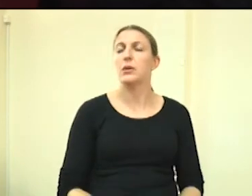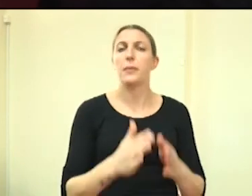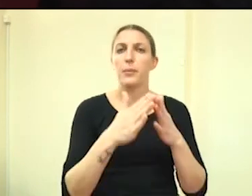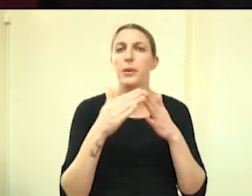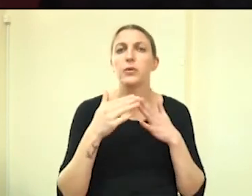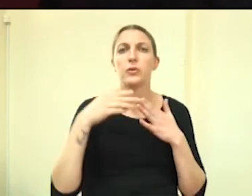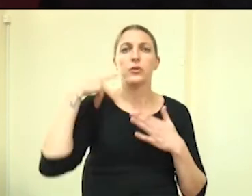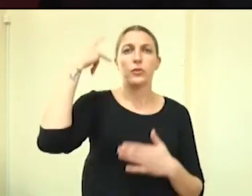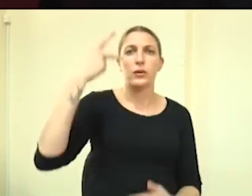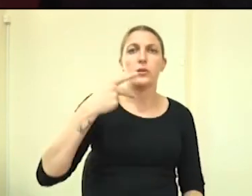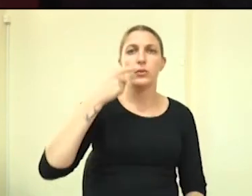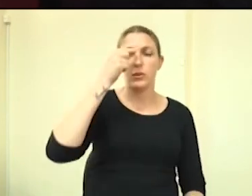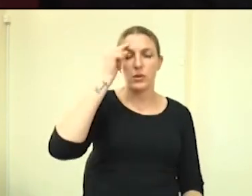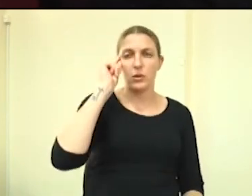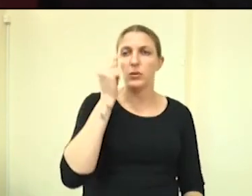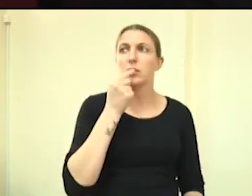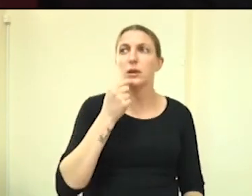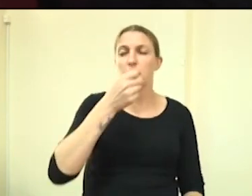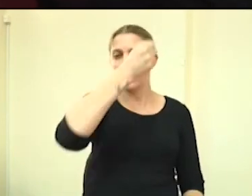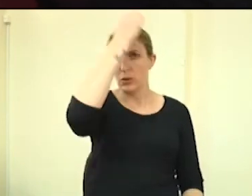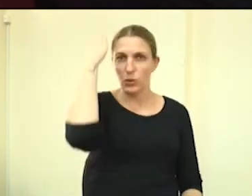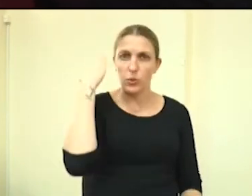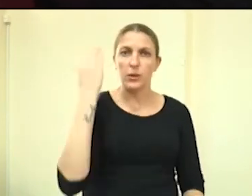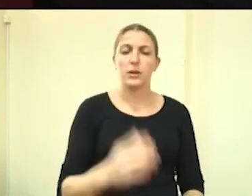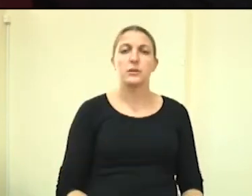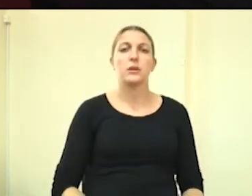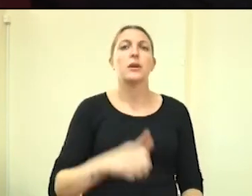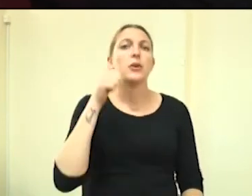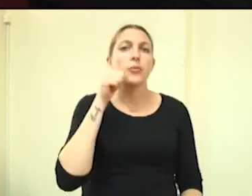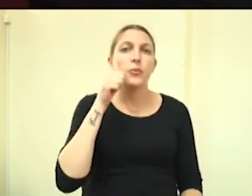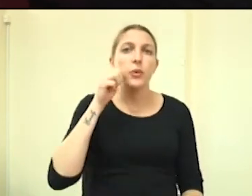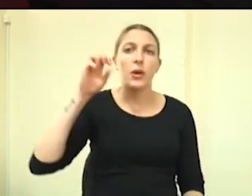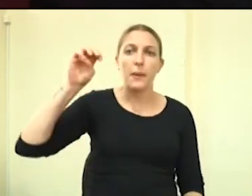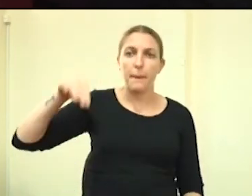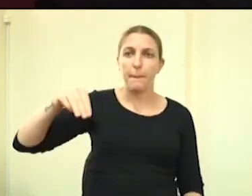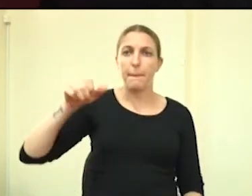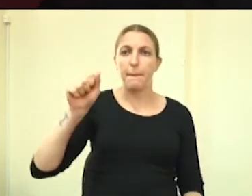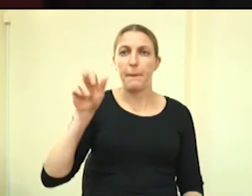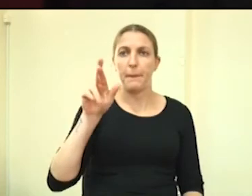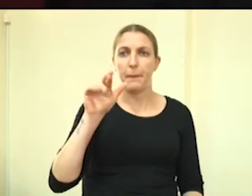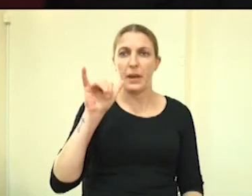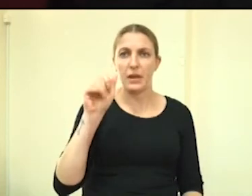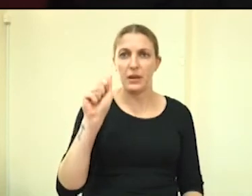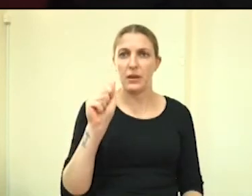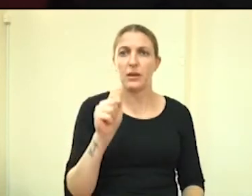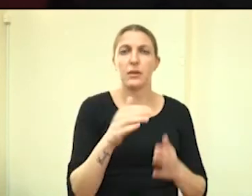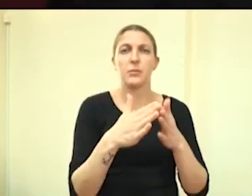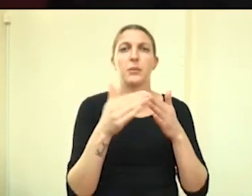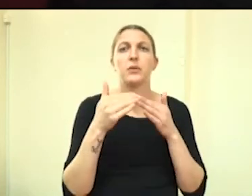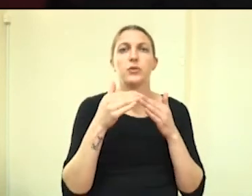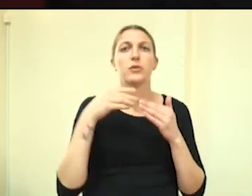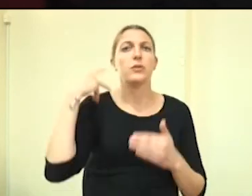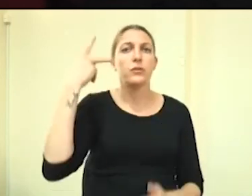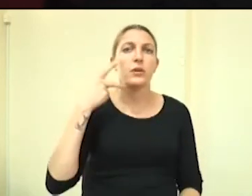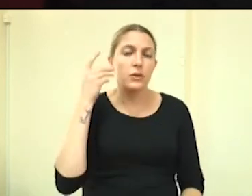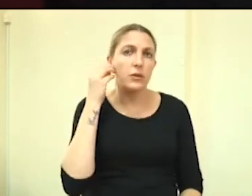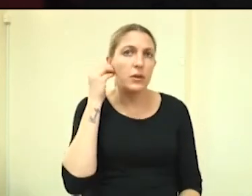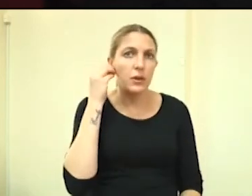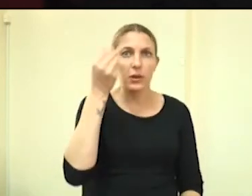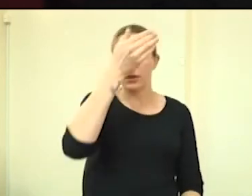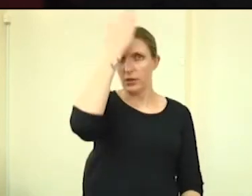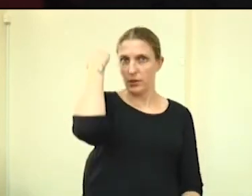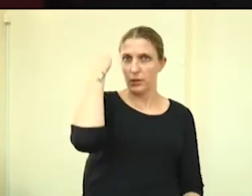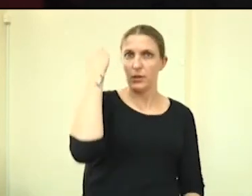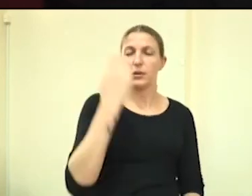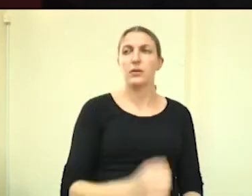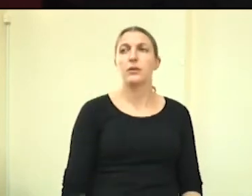e Lucas Roberto Farina, da senhora Maria Salete Garcia, a pedido da vereadora Eni Maria Scandolara e do vereador Lucas Roberto